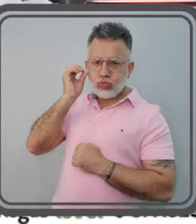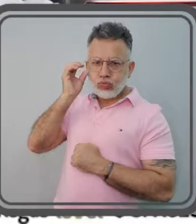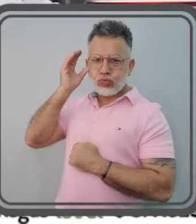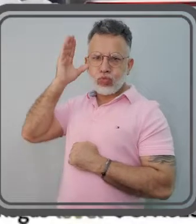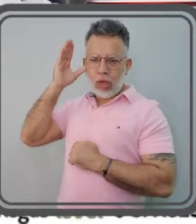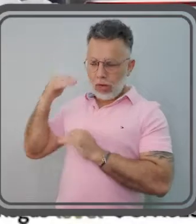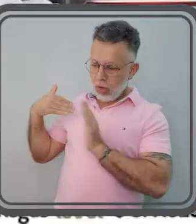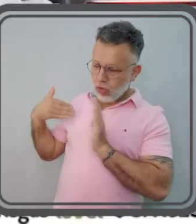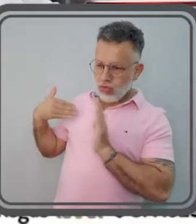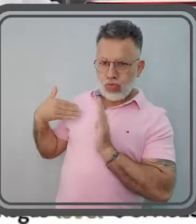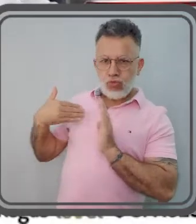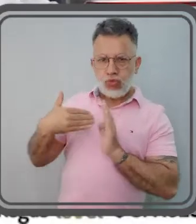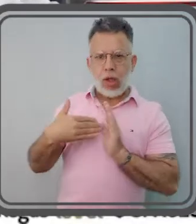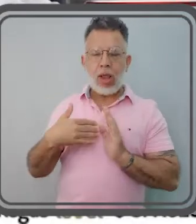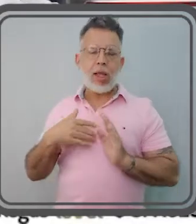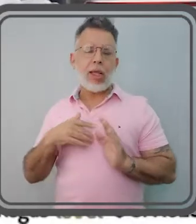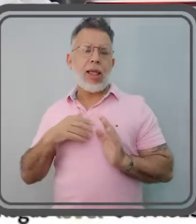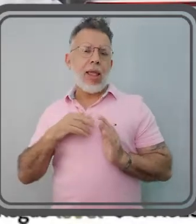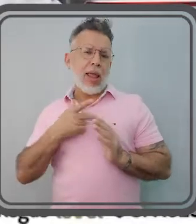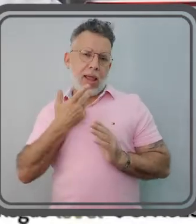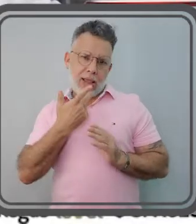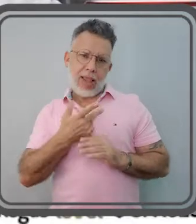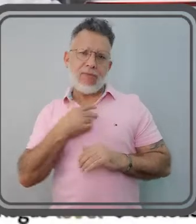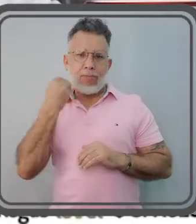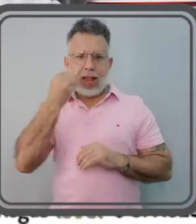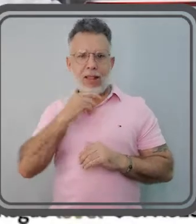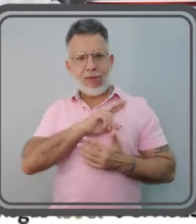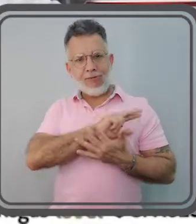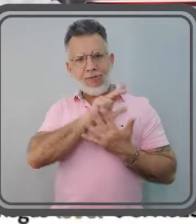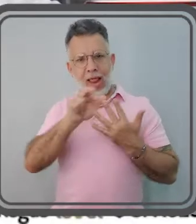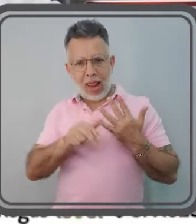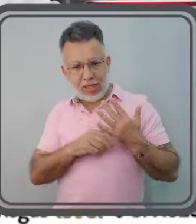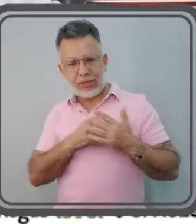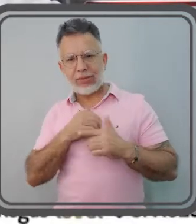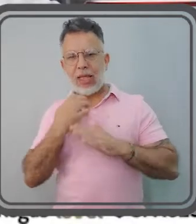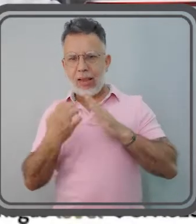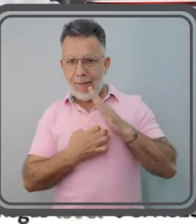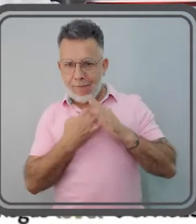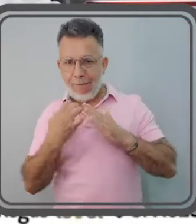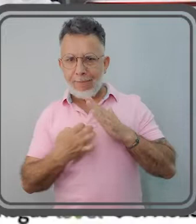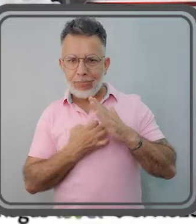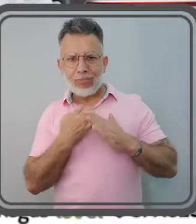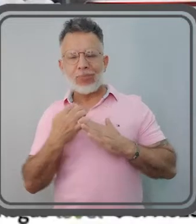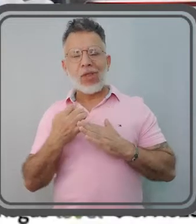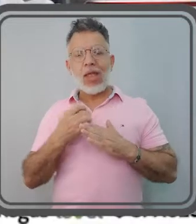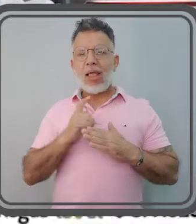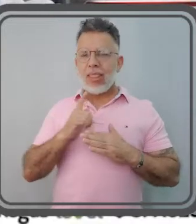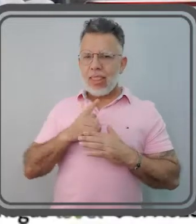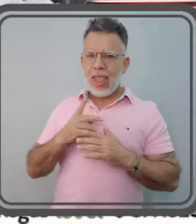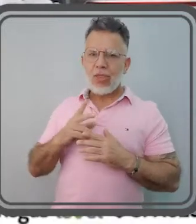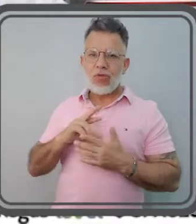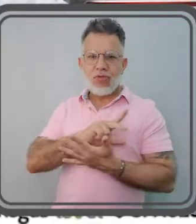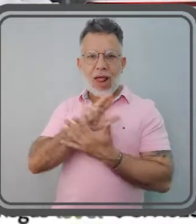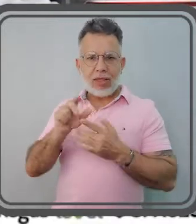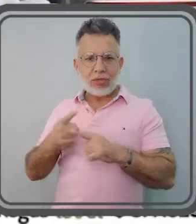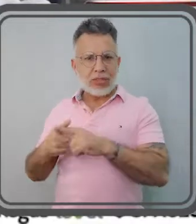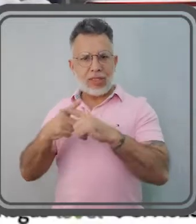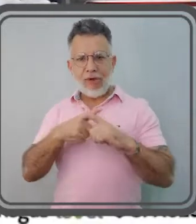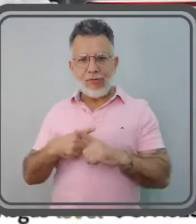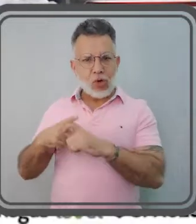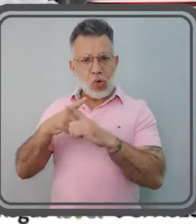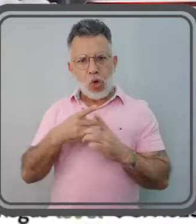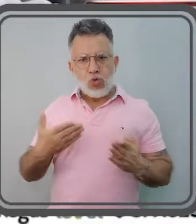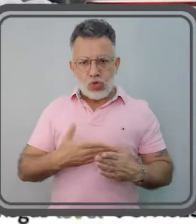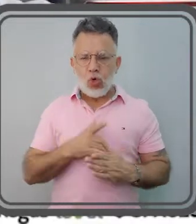várias funções diferentes, vários desafios, e hoje ele está galgando, recolhendo esses frutos. Como é que foi a implantação dessa